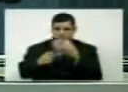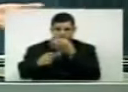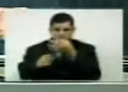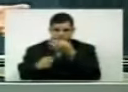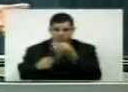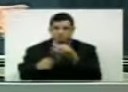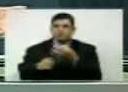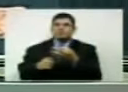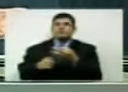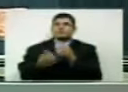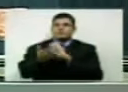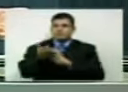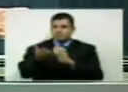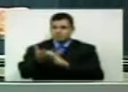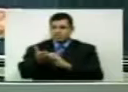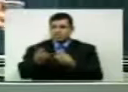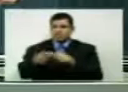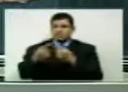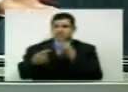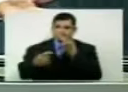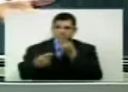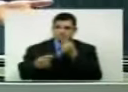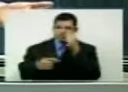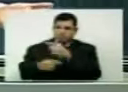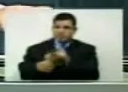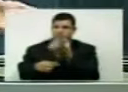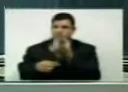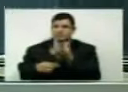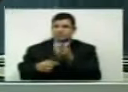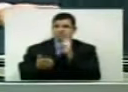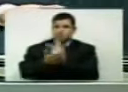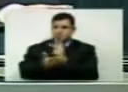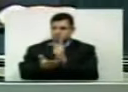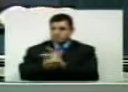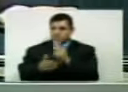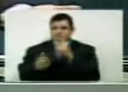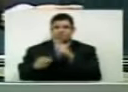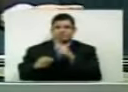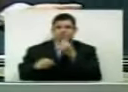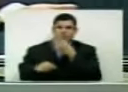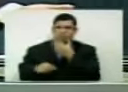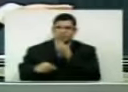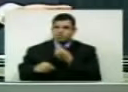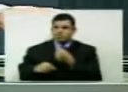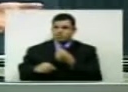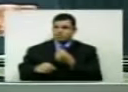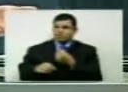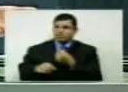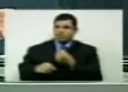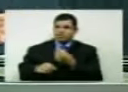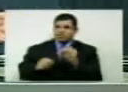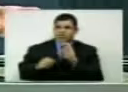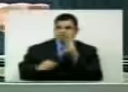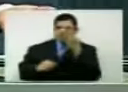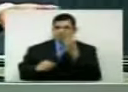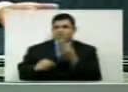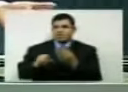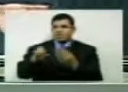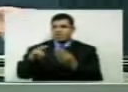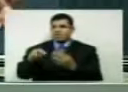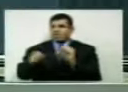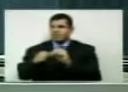questões internas lá da secretaria. Criticar isso é ser inimigo do governador? Fazer o que o Instituto